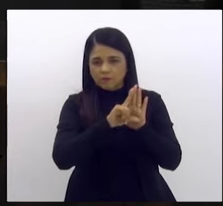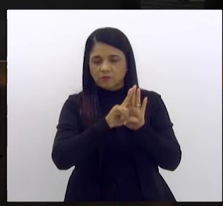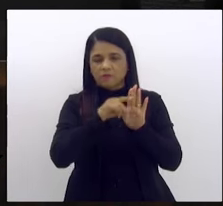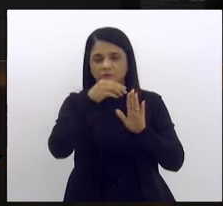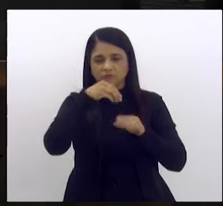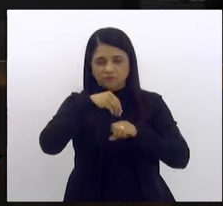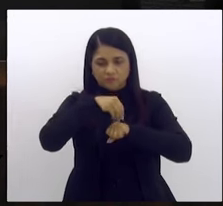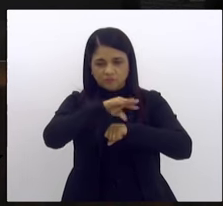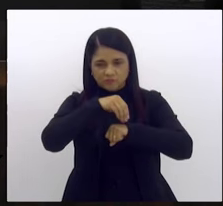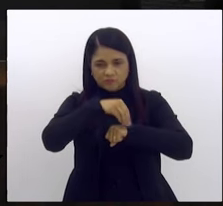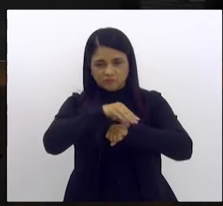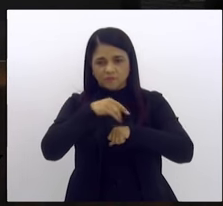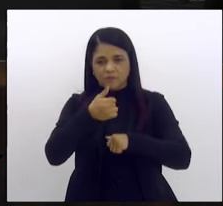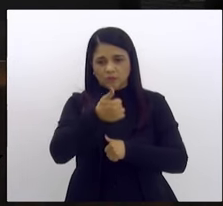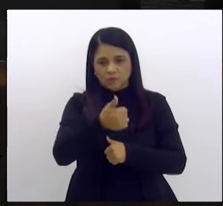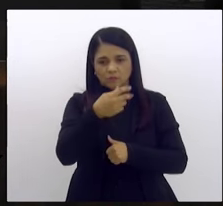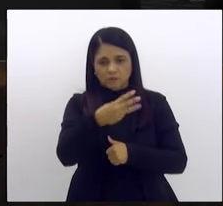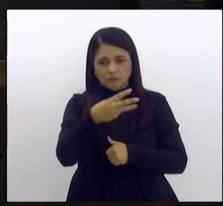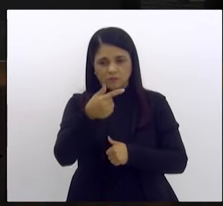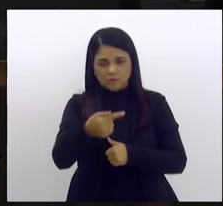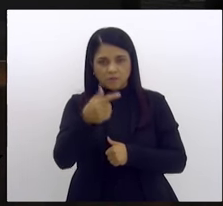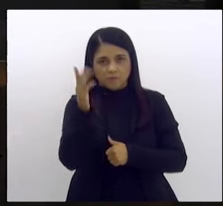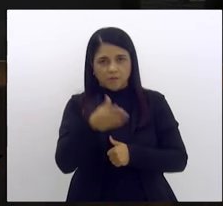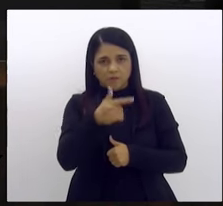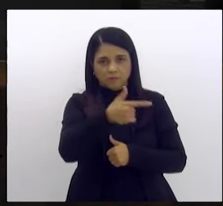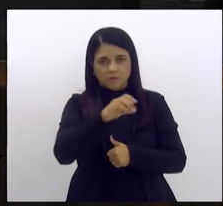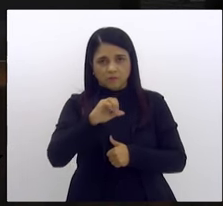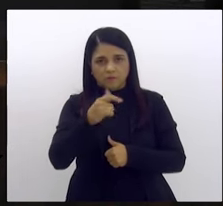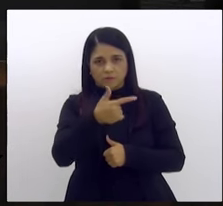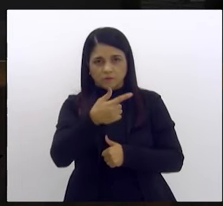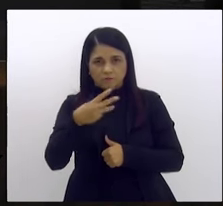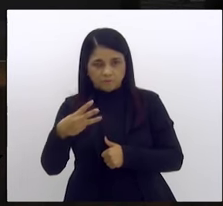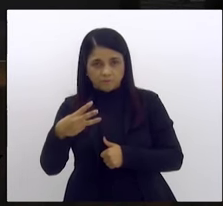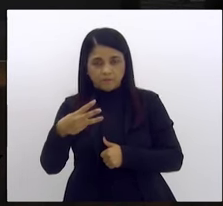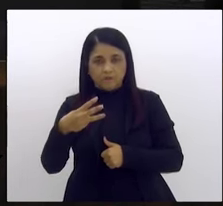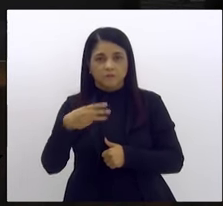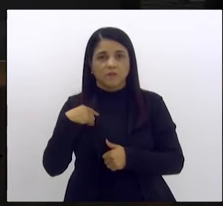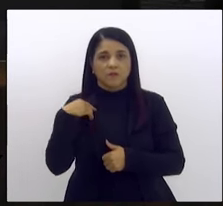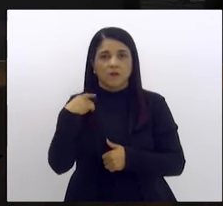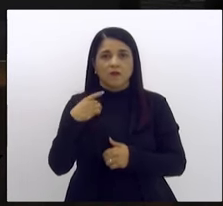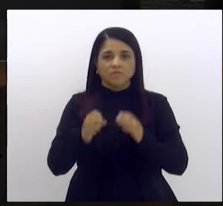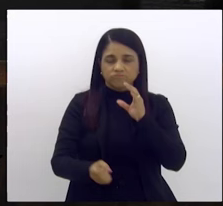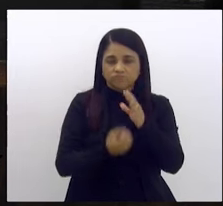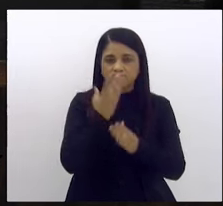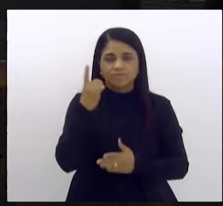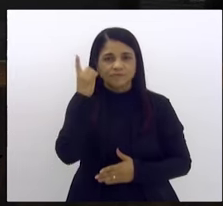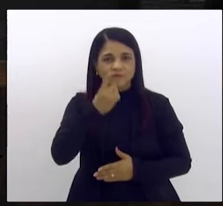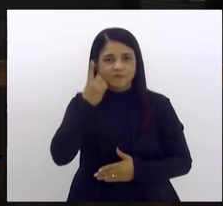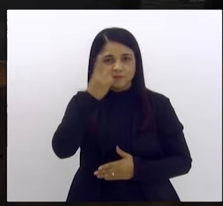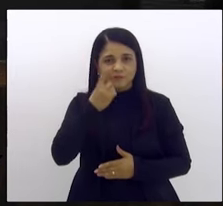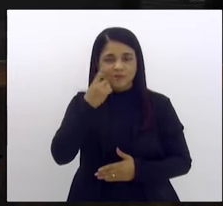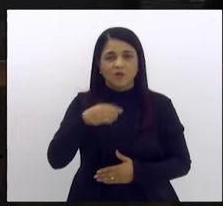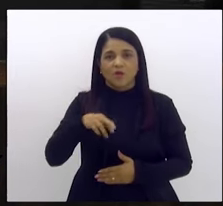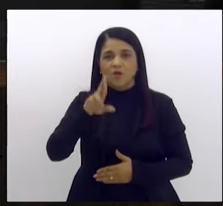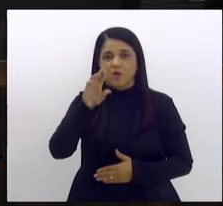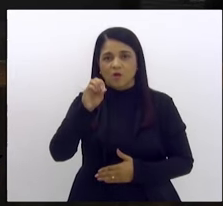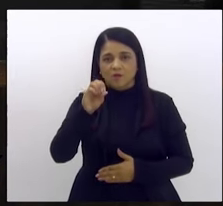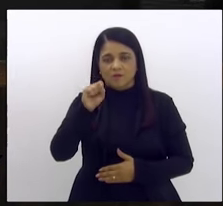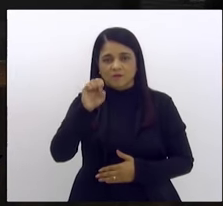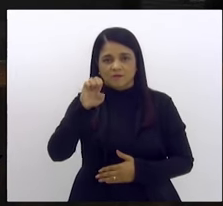indicação legislativa número 137/2023, de autoria do deputado Rosenberg